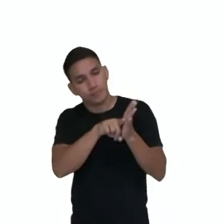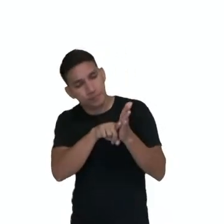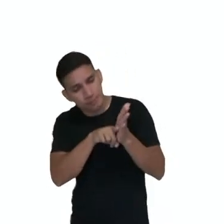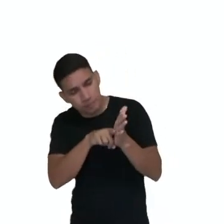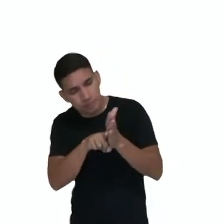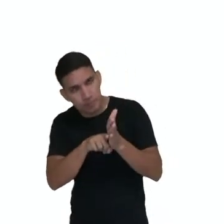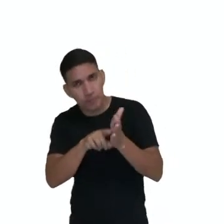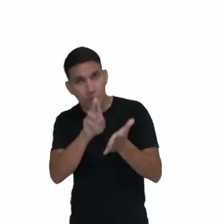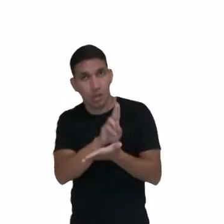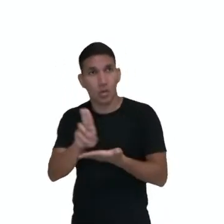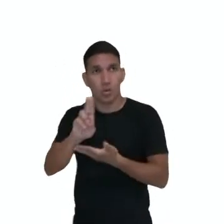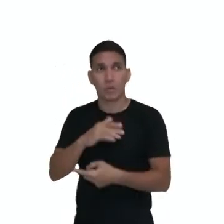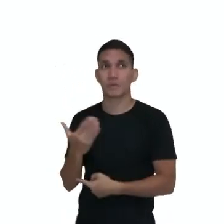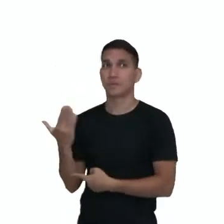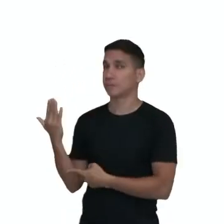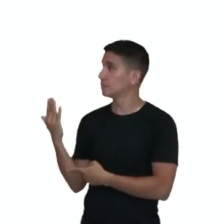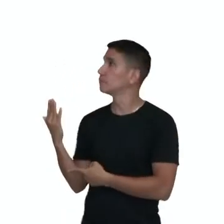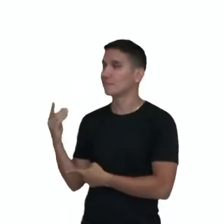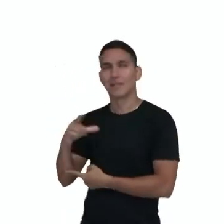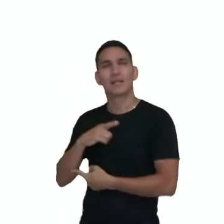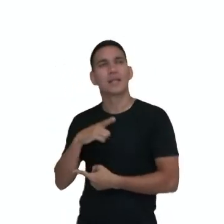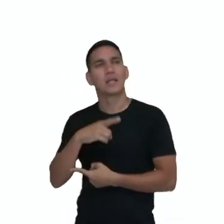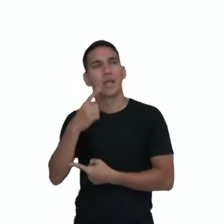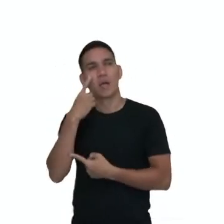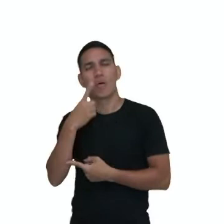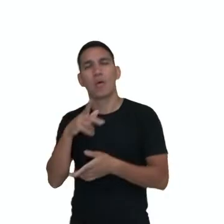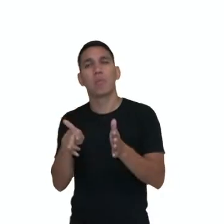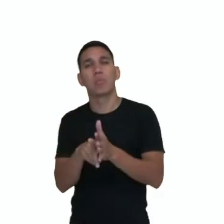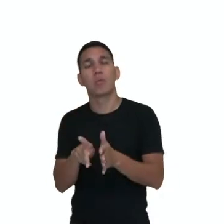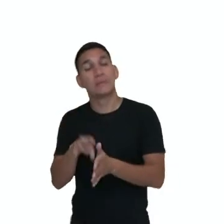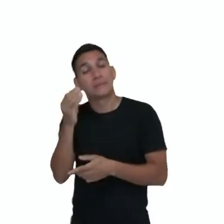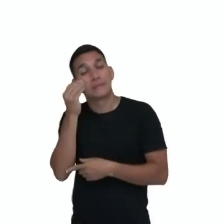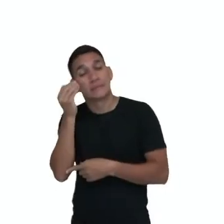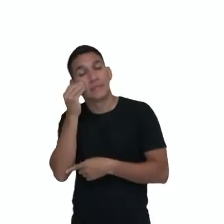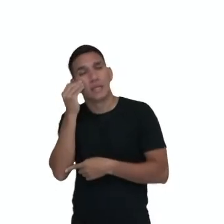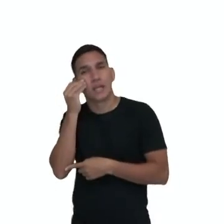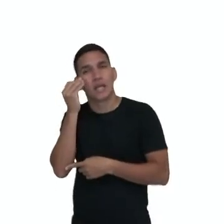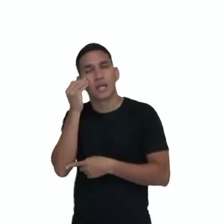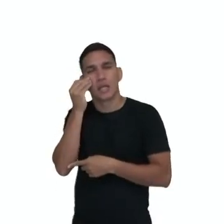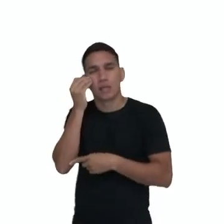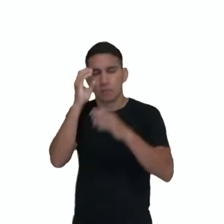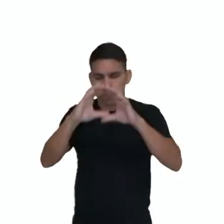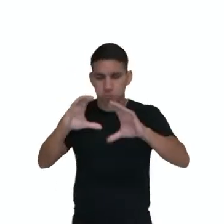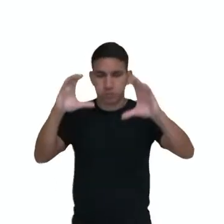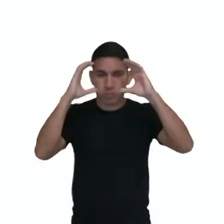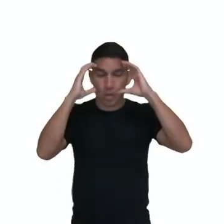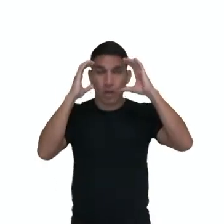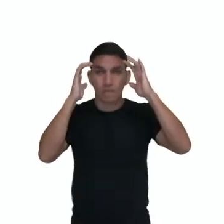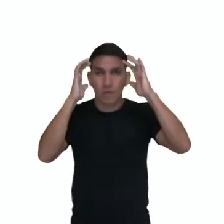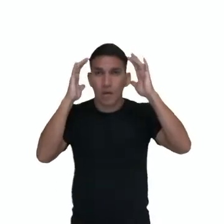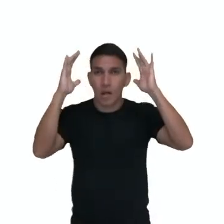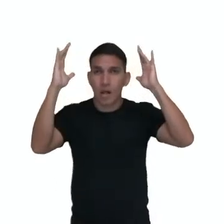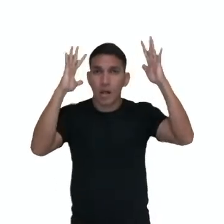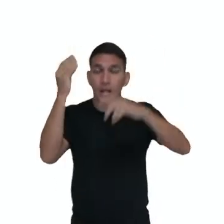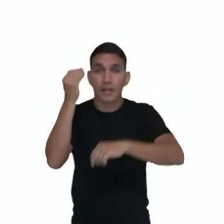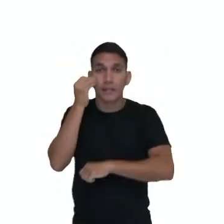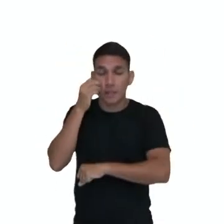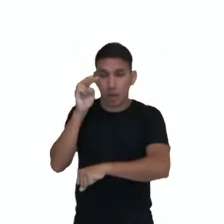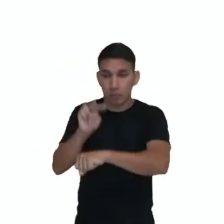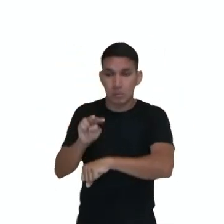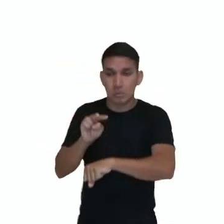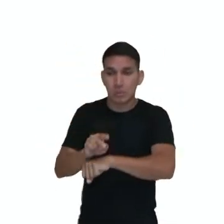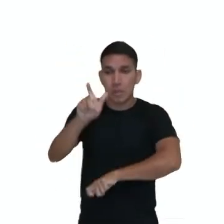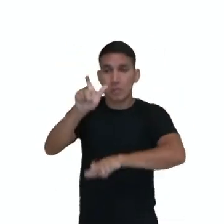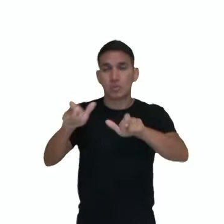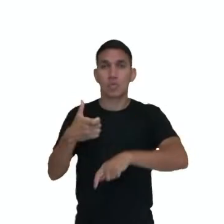da Universidade de Louisville testaram a realidade virtual para tratar fobias